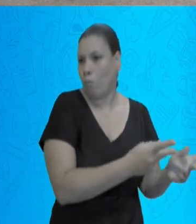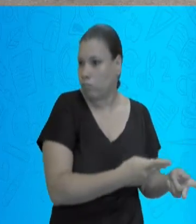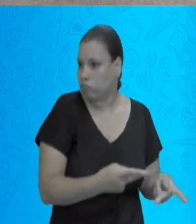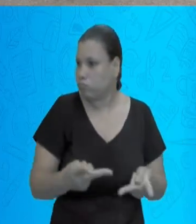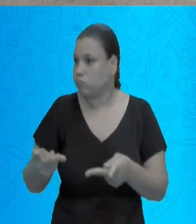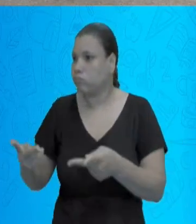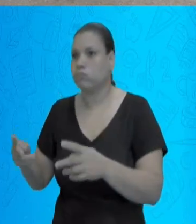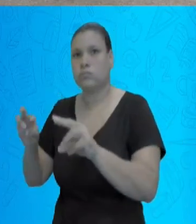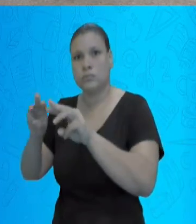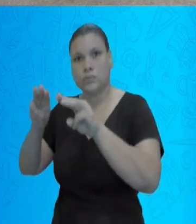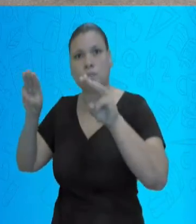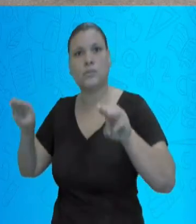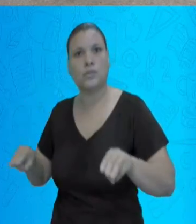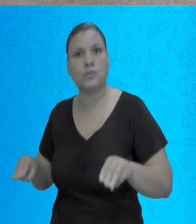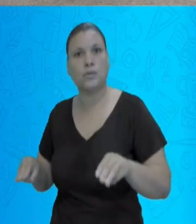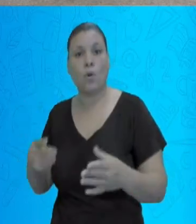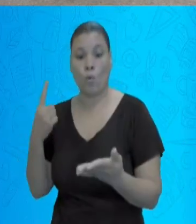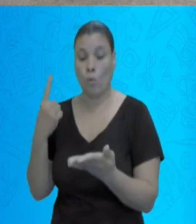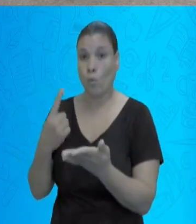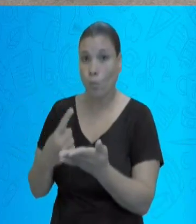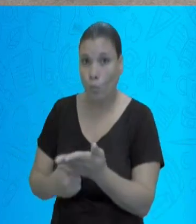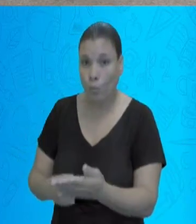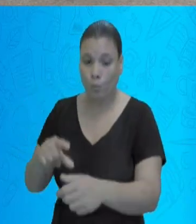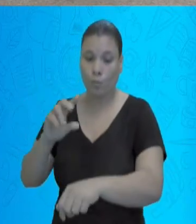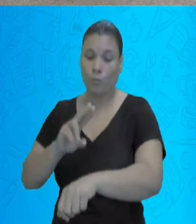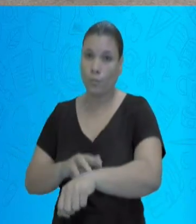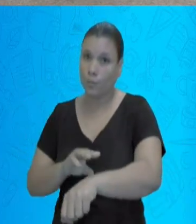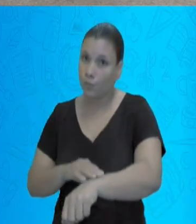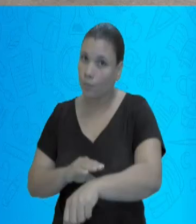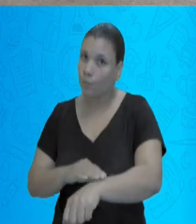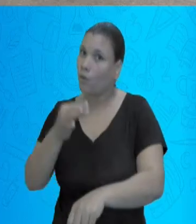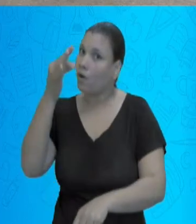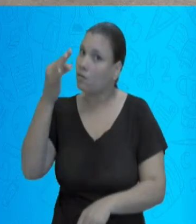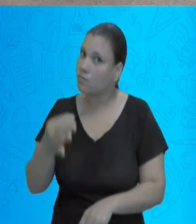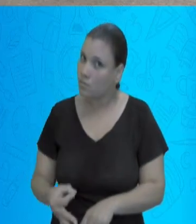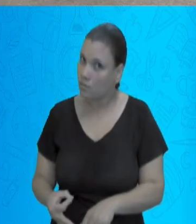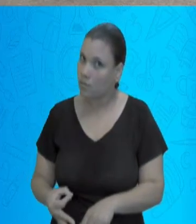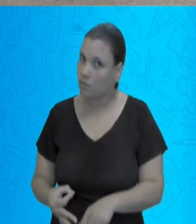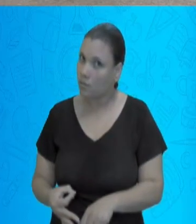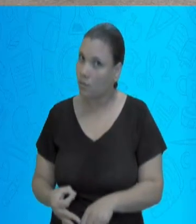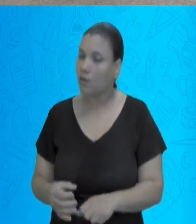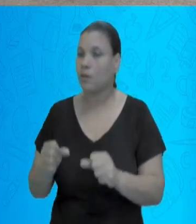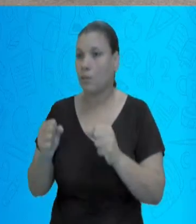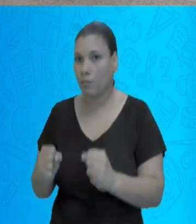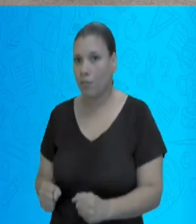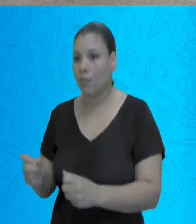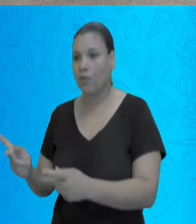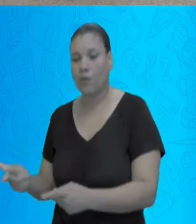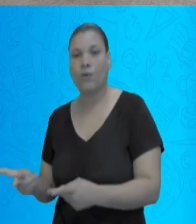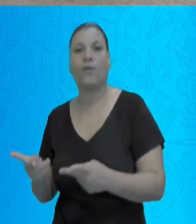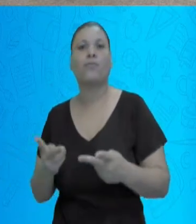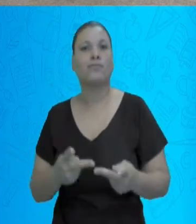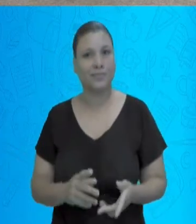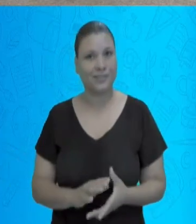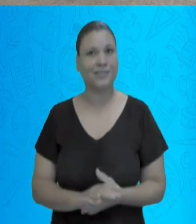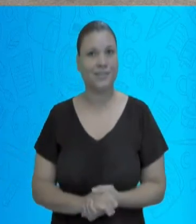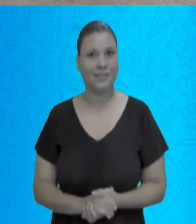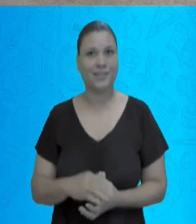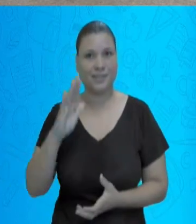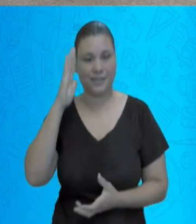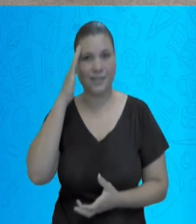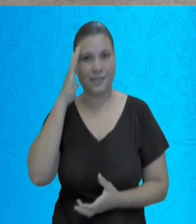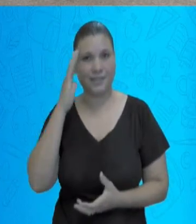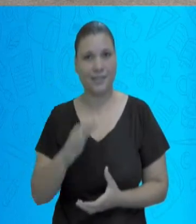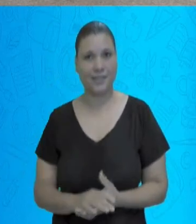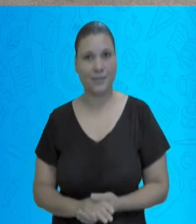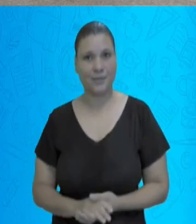gente faz um horário programado, eles têm um horário programado lá para conseguir atender a todas as pessoas. Mas se você tiver aí interesse